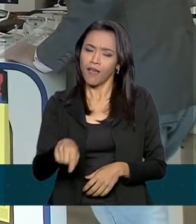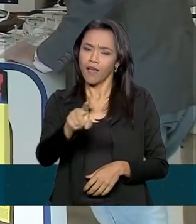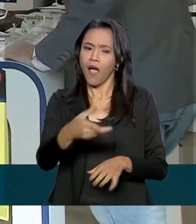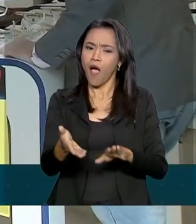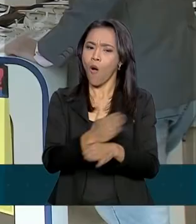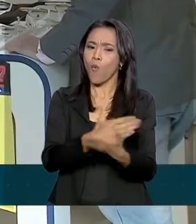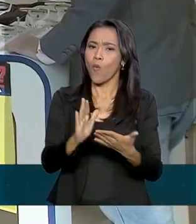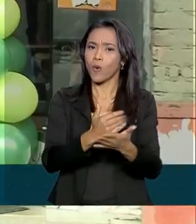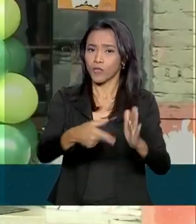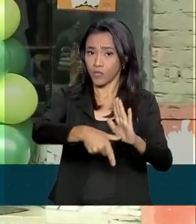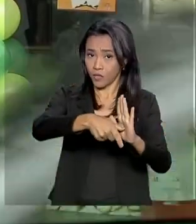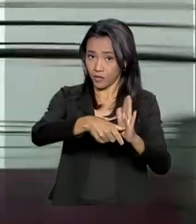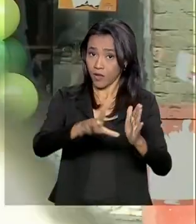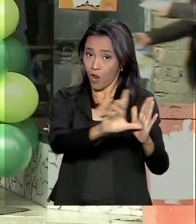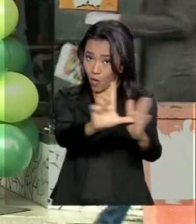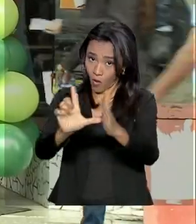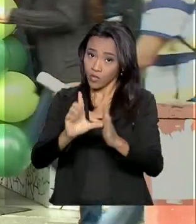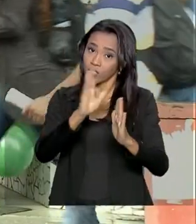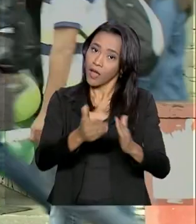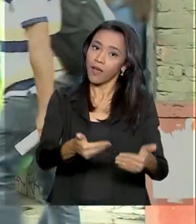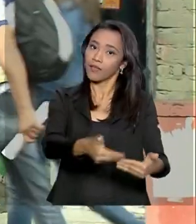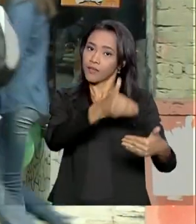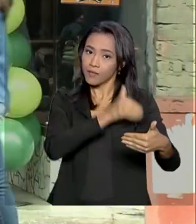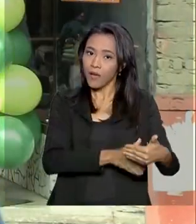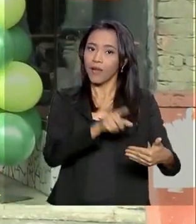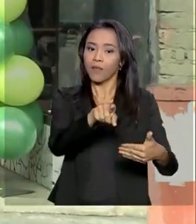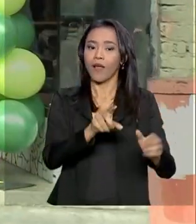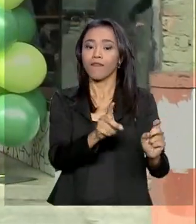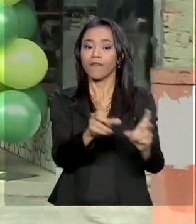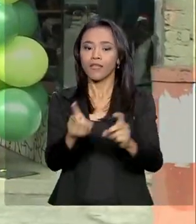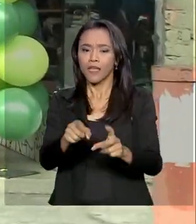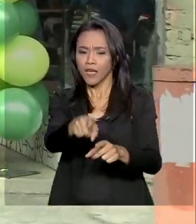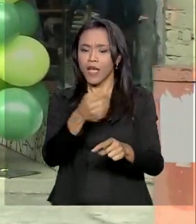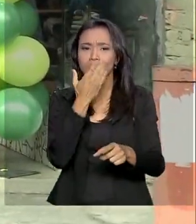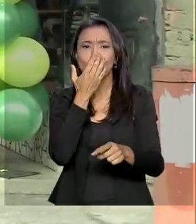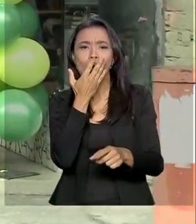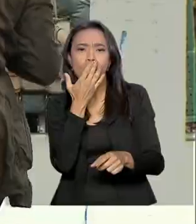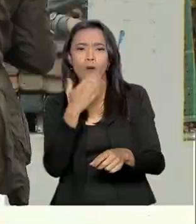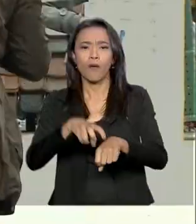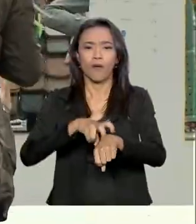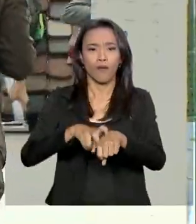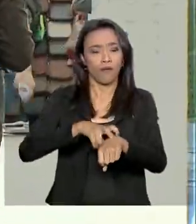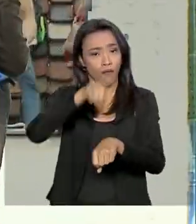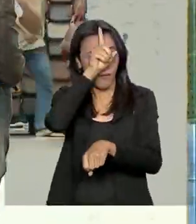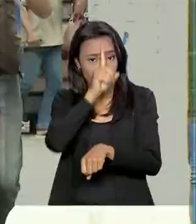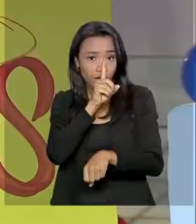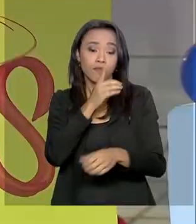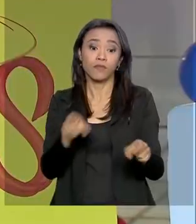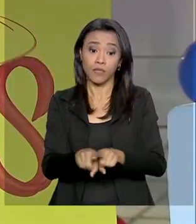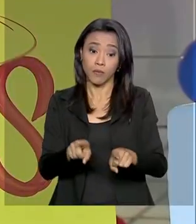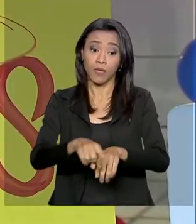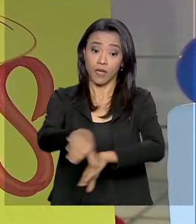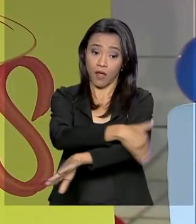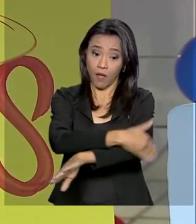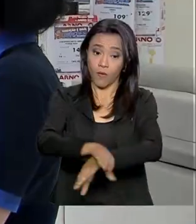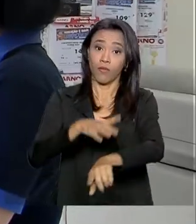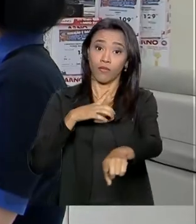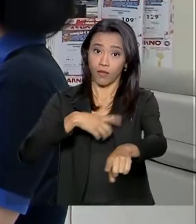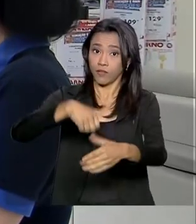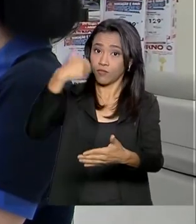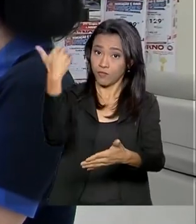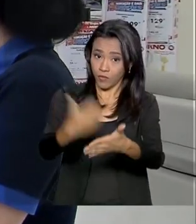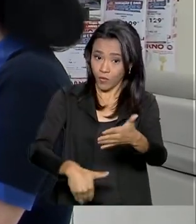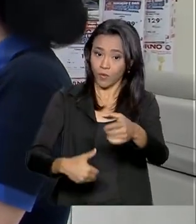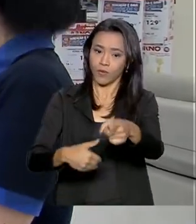início das promoções. O verde e amarelo já chamam a atenção dos consumidores. Na rua, também já tem desconto. O